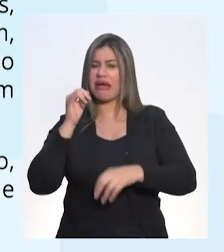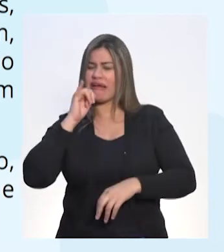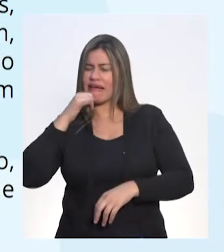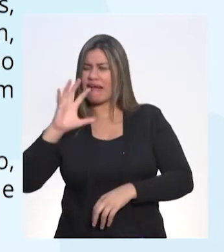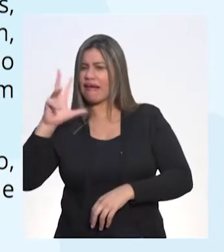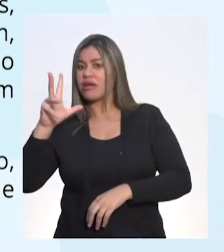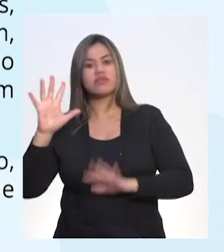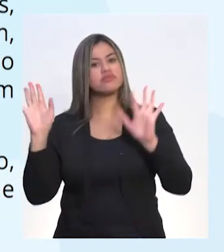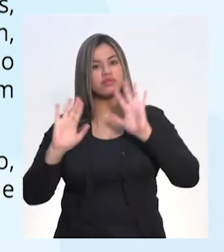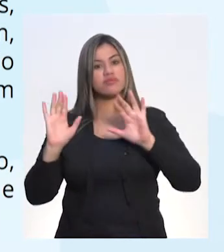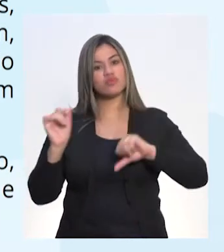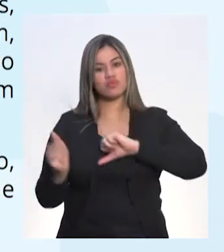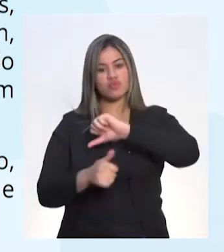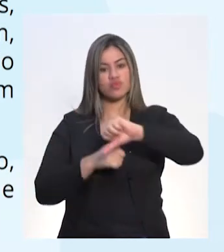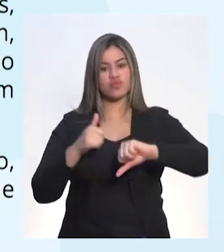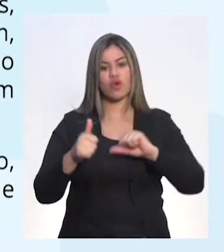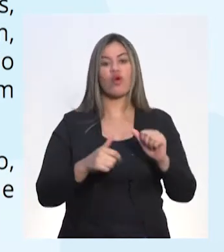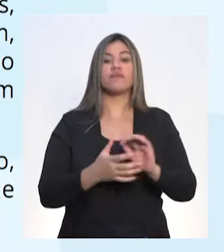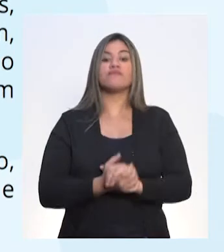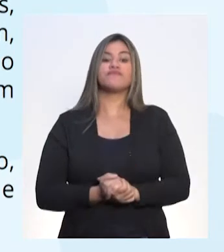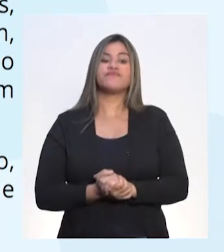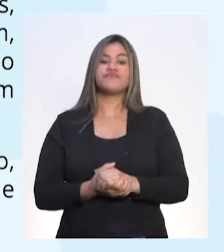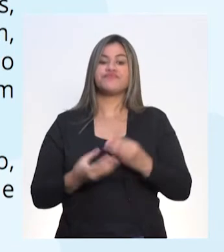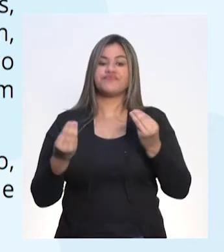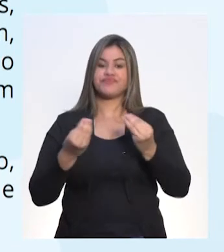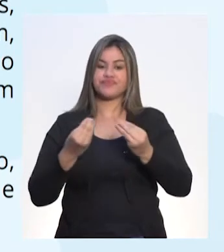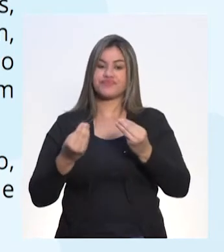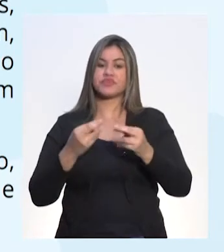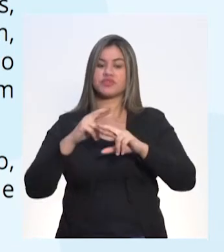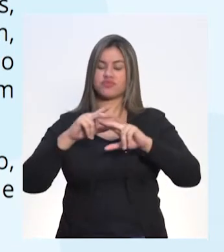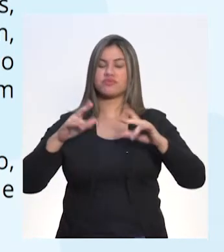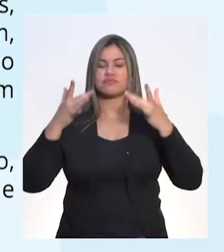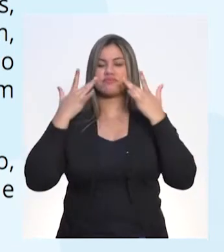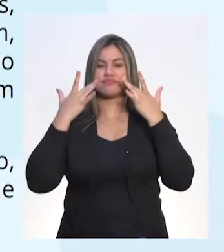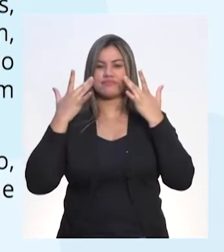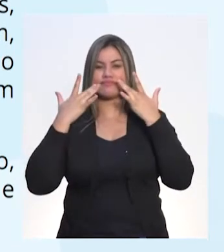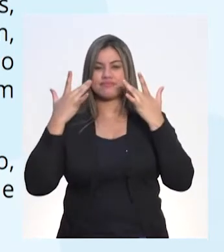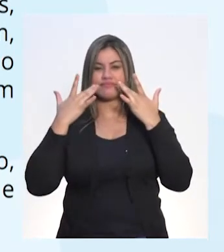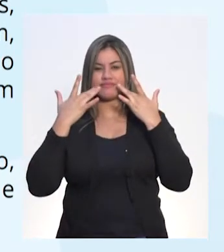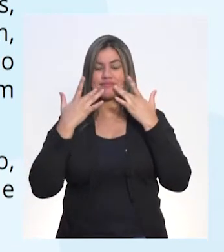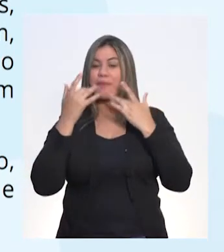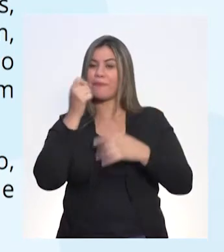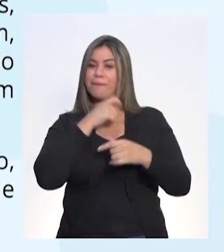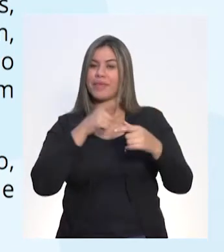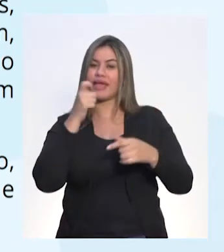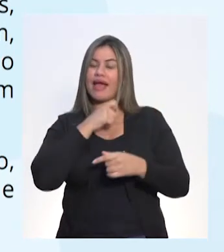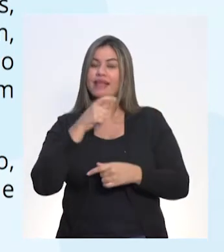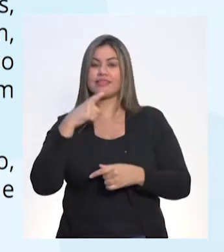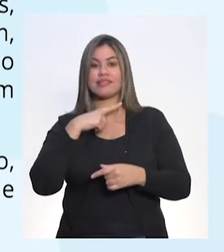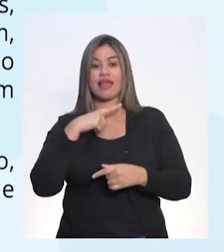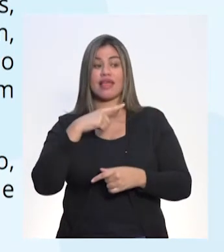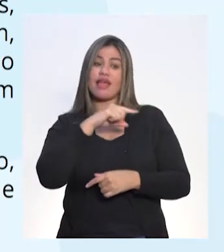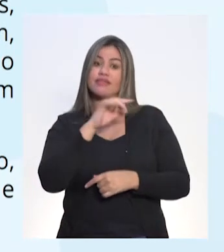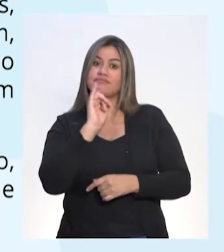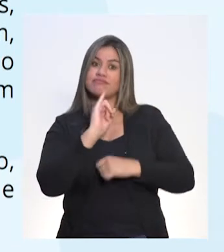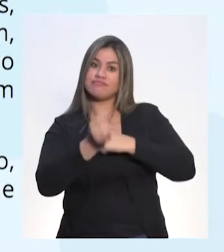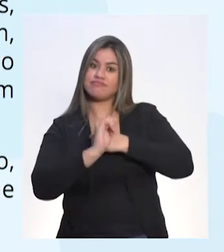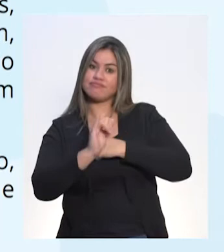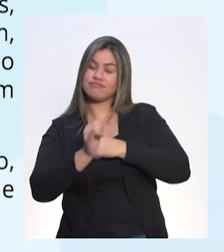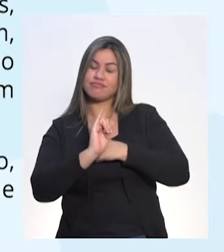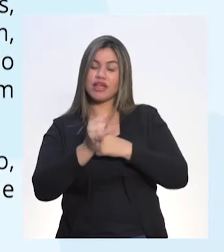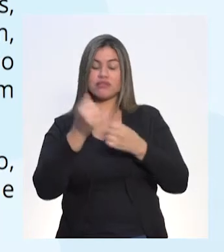Assim, tipos dos mais diversos estratos sociais são satirizados em peças, onde as peripécias ditam o tom e o ritmo da narrativa,